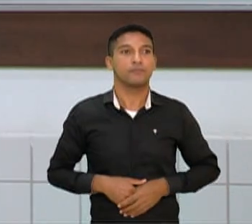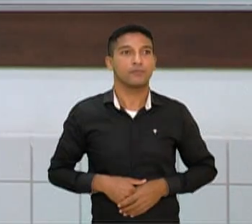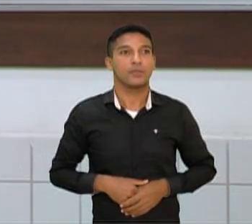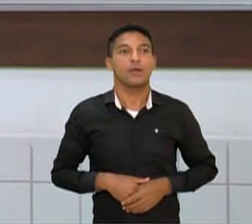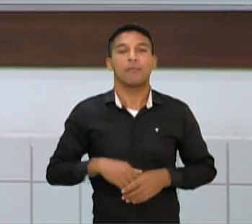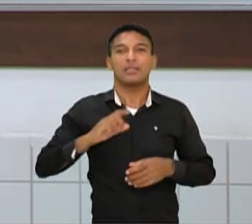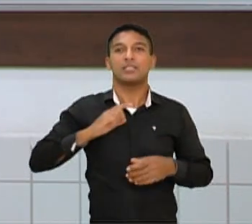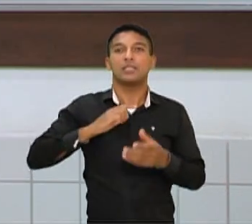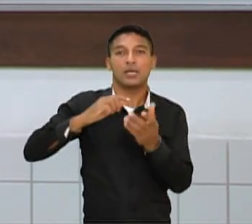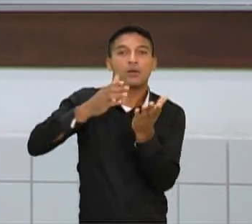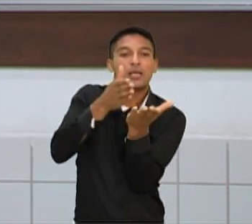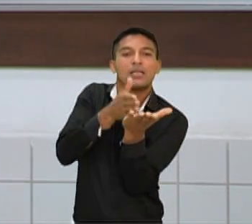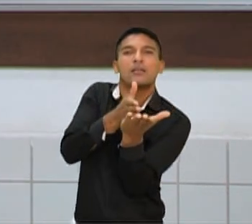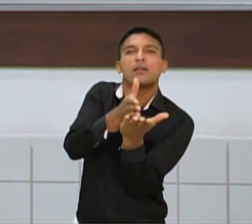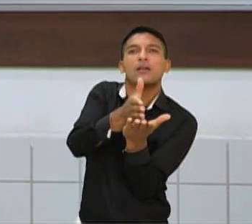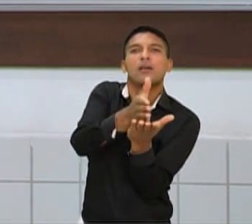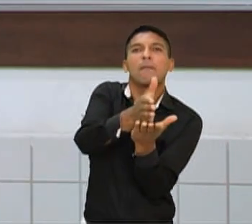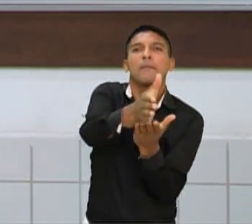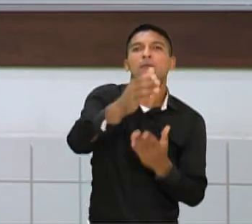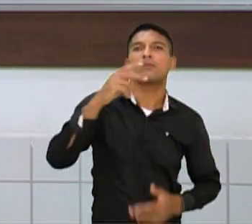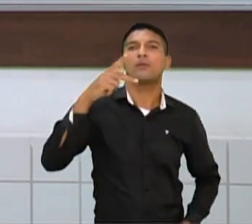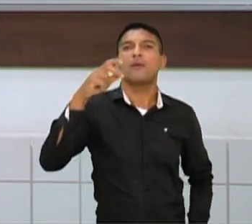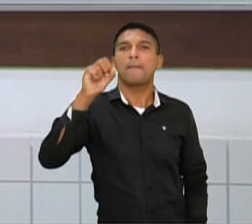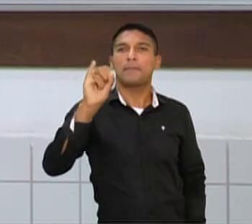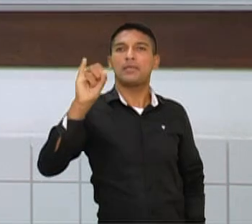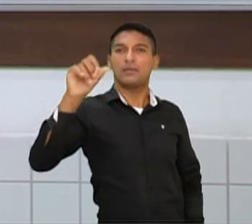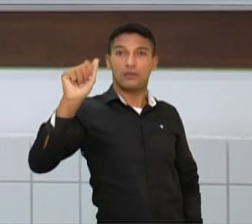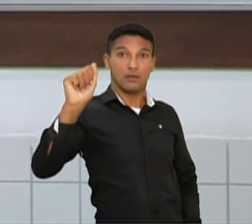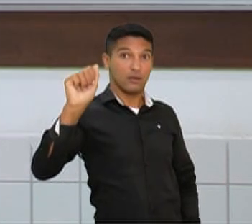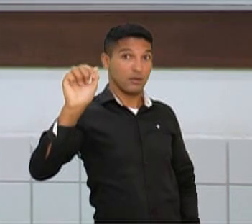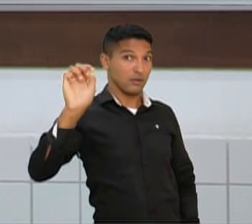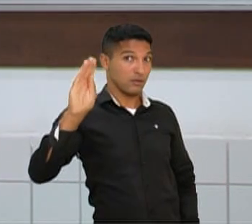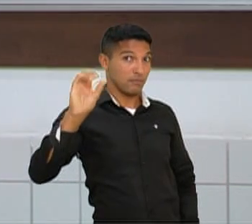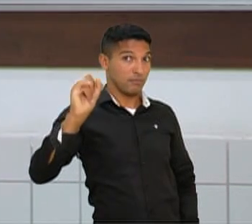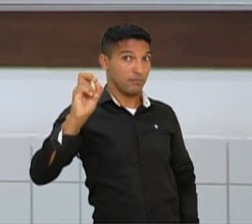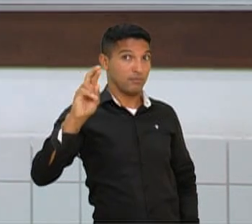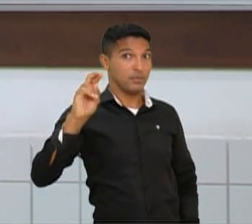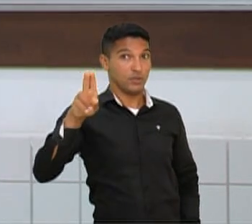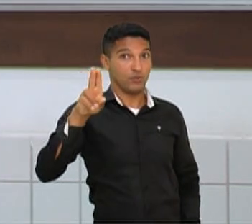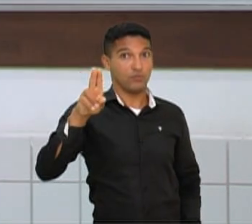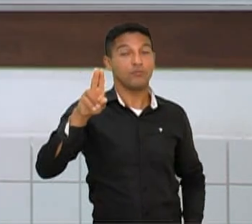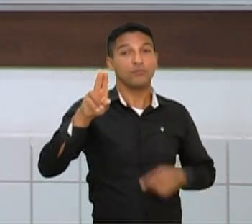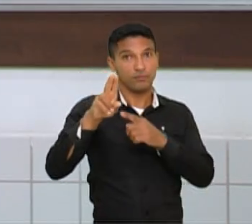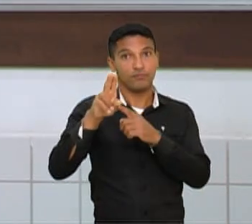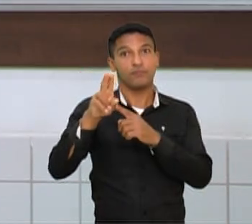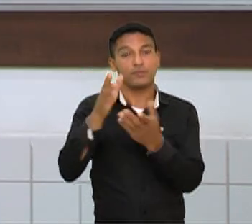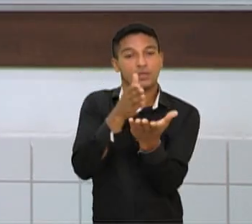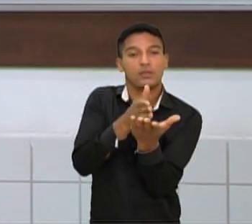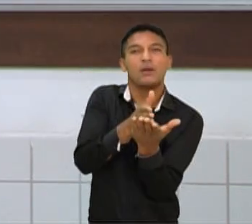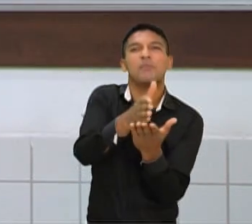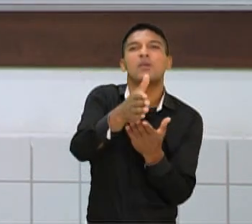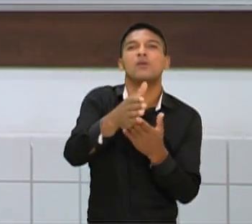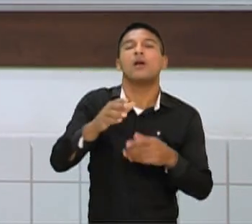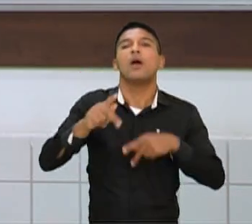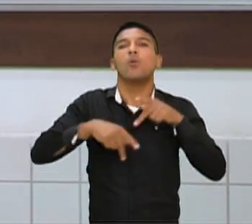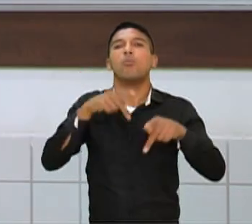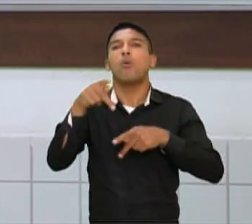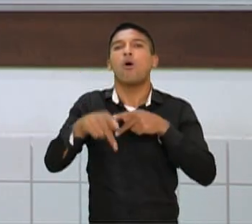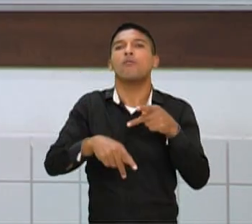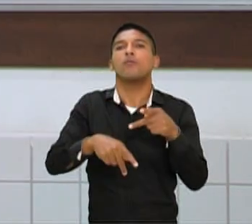caminho do Piabiru, fazendo com que as pessoas já tivessem noção das riquezas e principalmente da fertilidade do